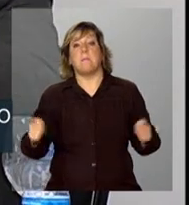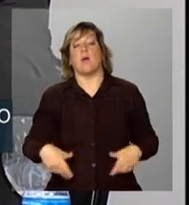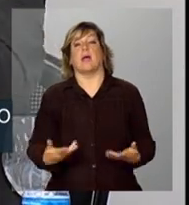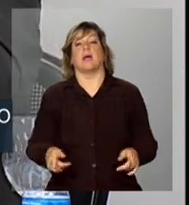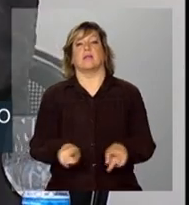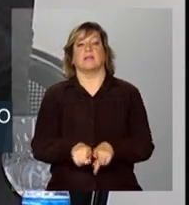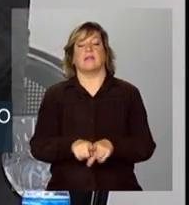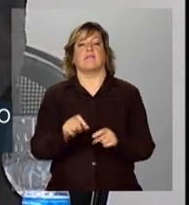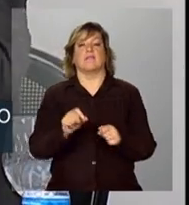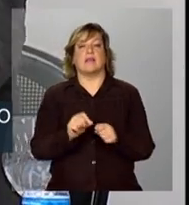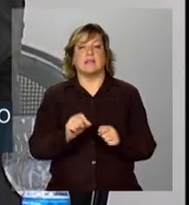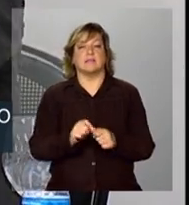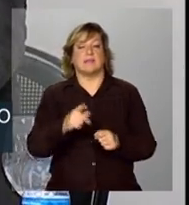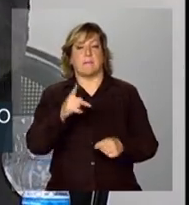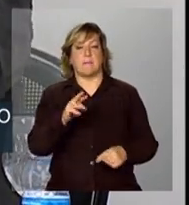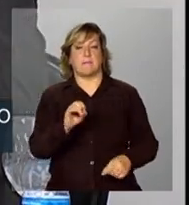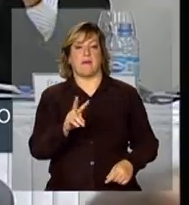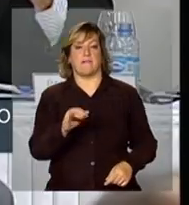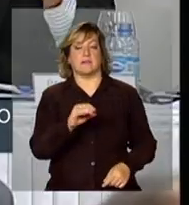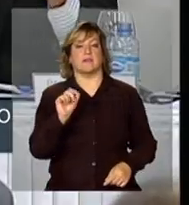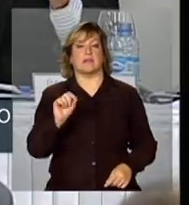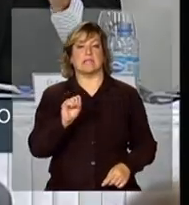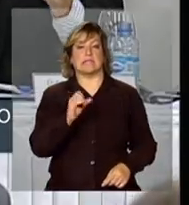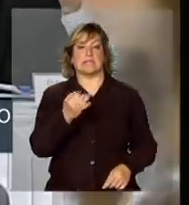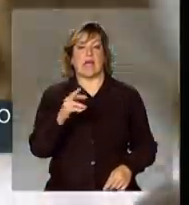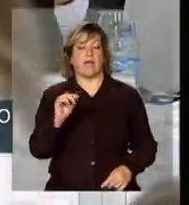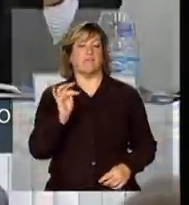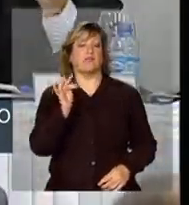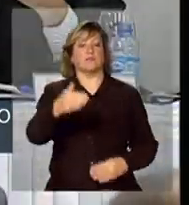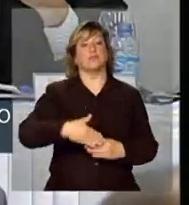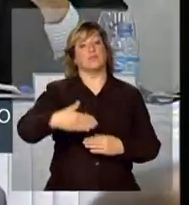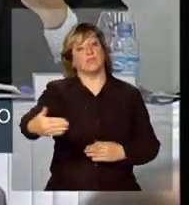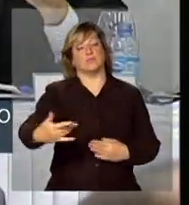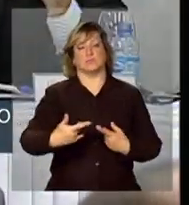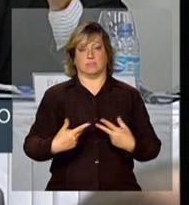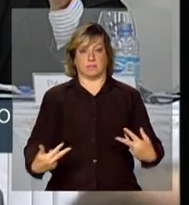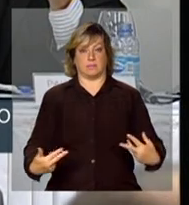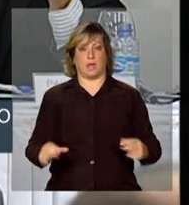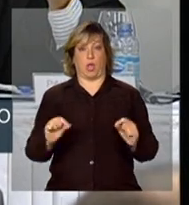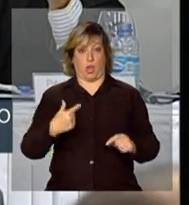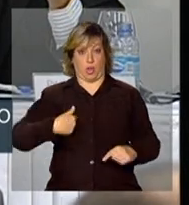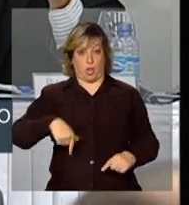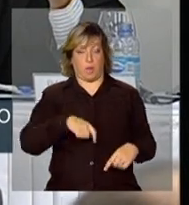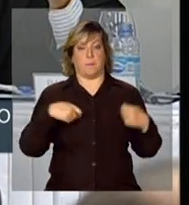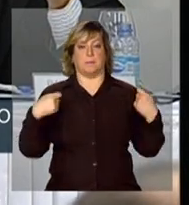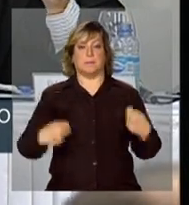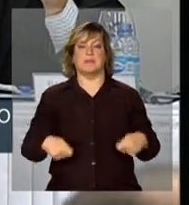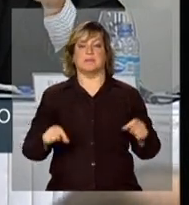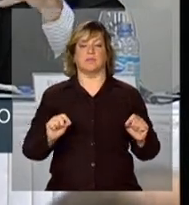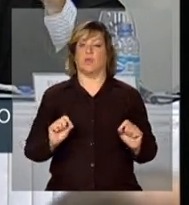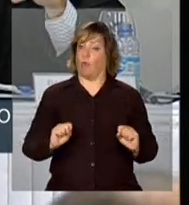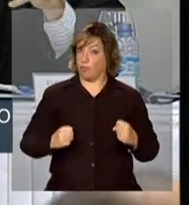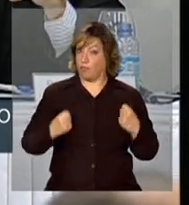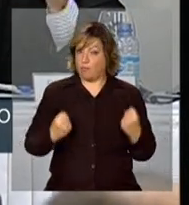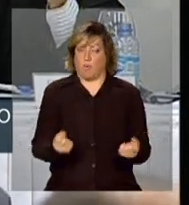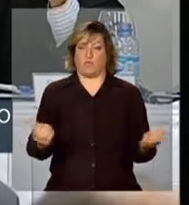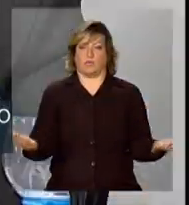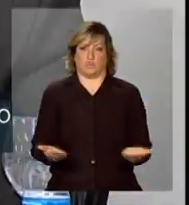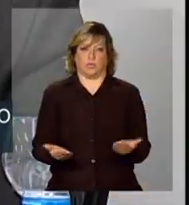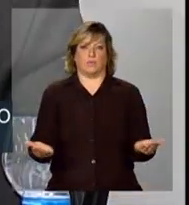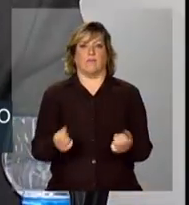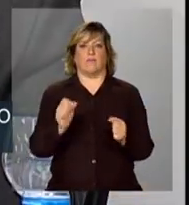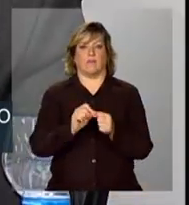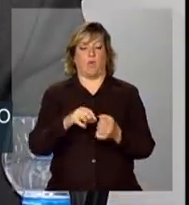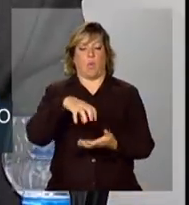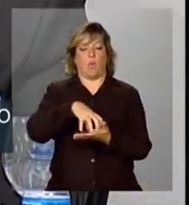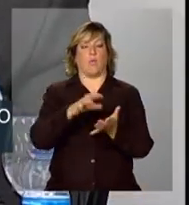fazer previsões para a indústria, fazer previsões de safra futura, etc. Então, a nossa demanda é que o esforço hoje feito pelo